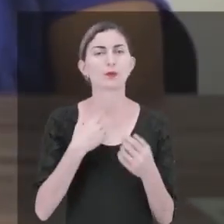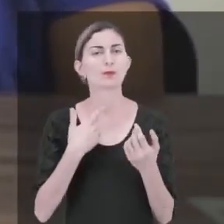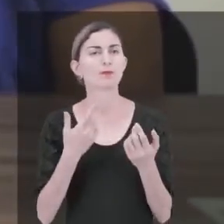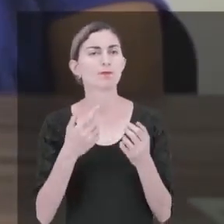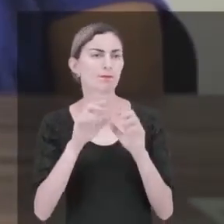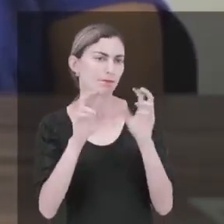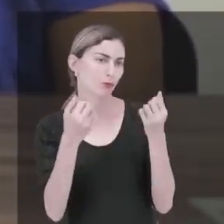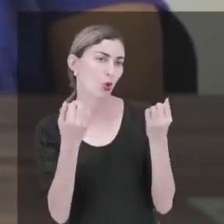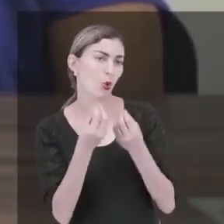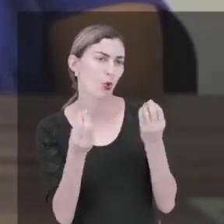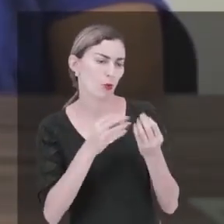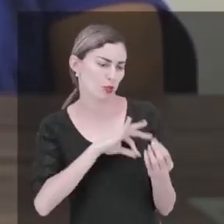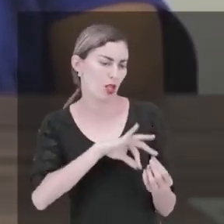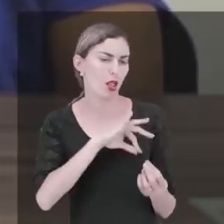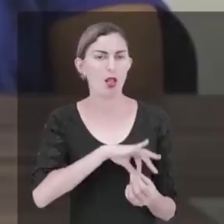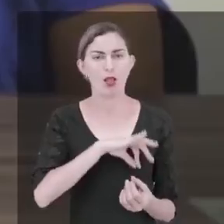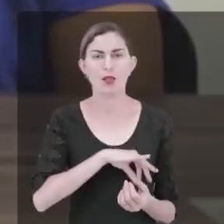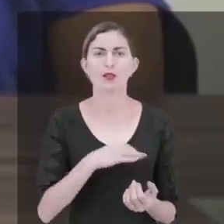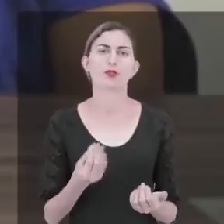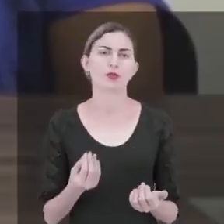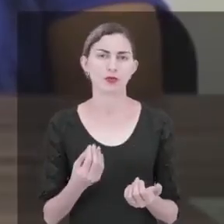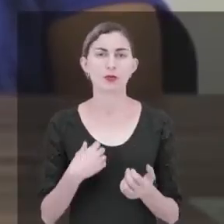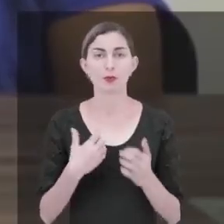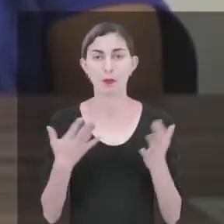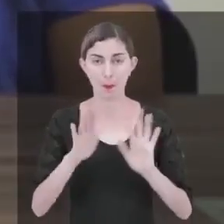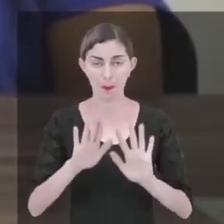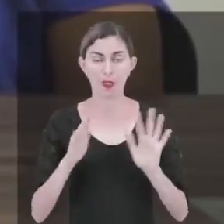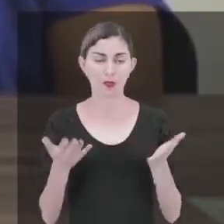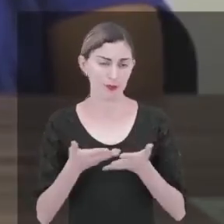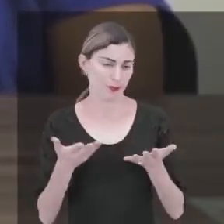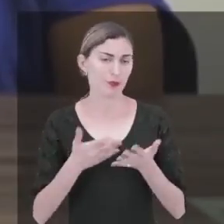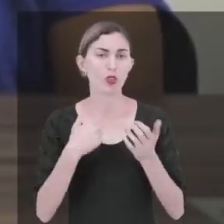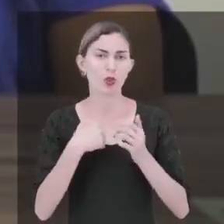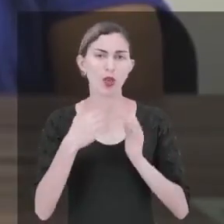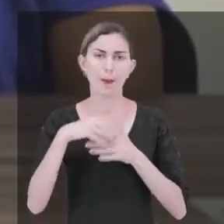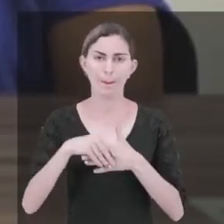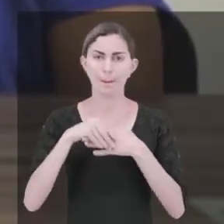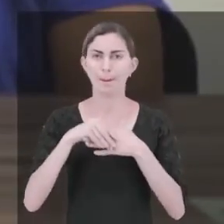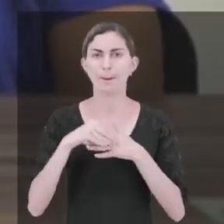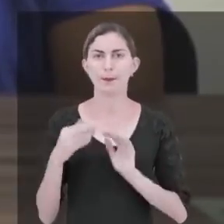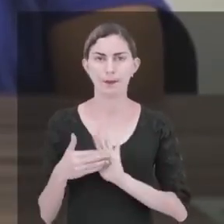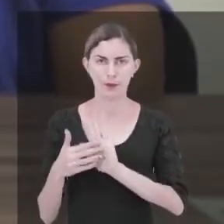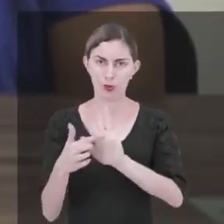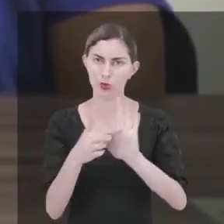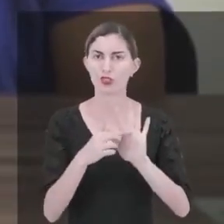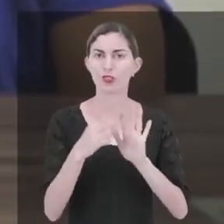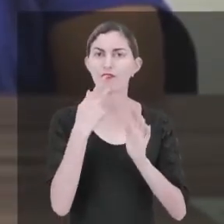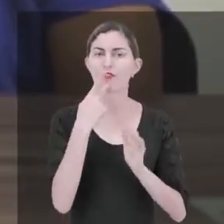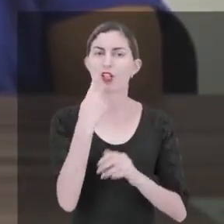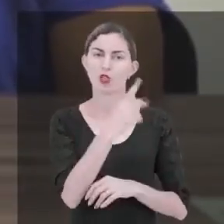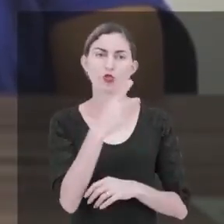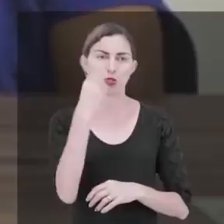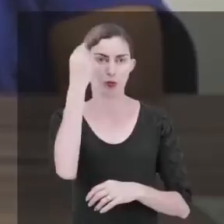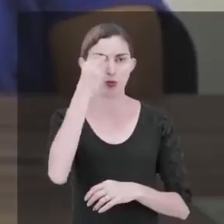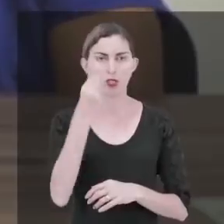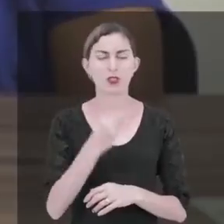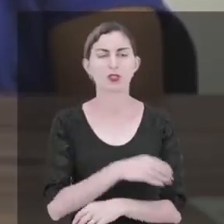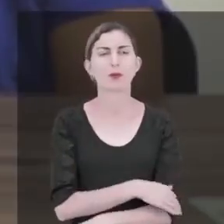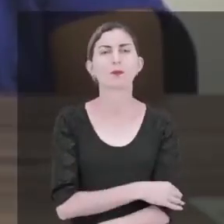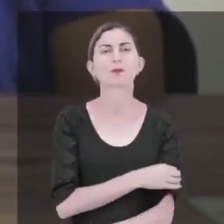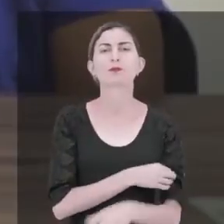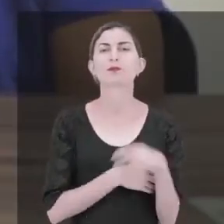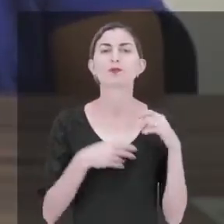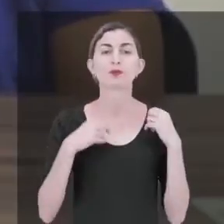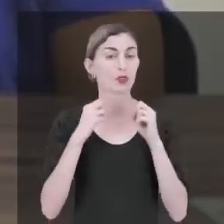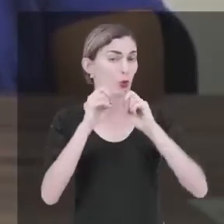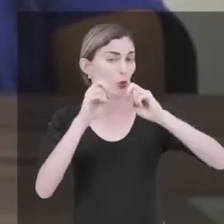você a respeito da remuneração. Mas, num primeiro momento, eu gostaria que você se apresentasse, que você falasse da sua